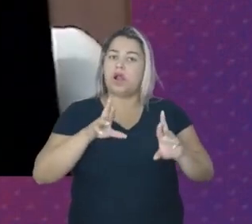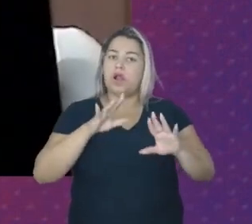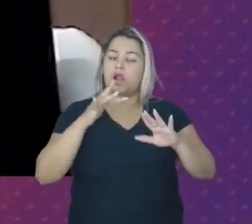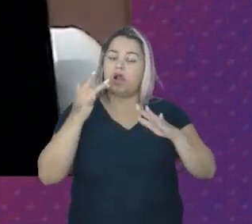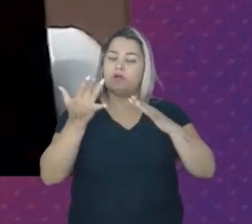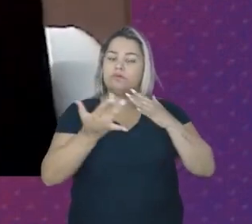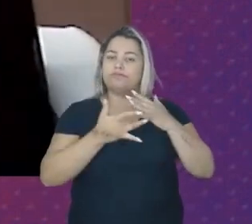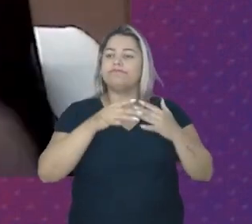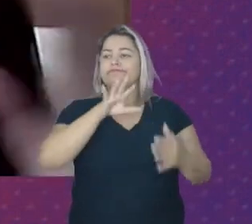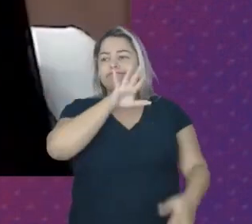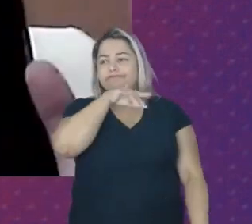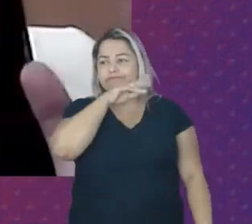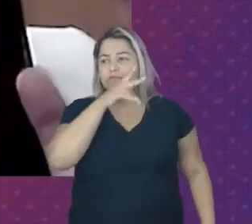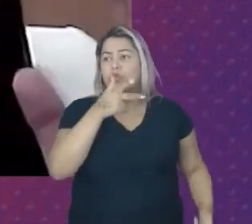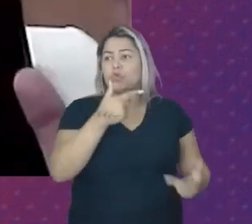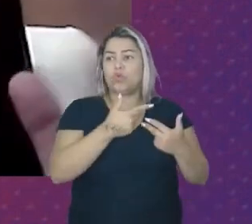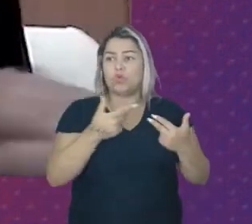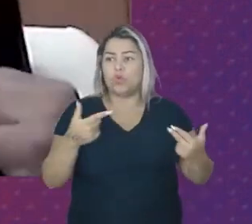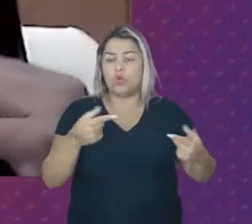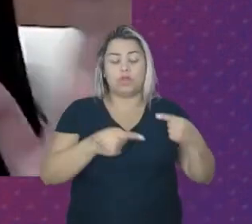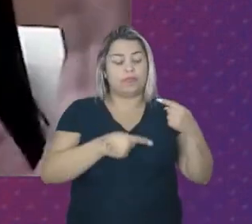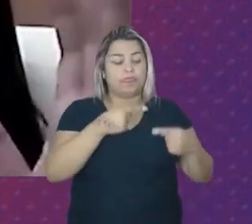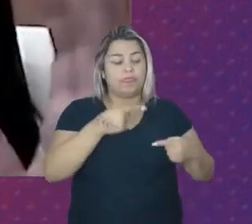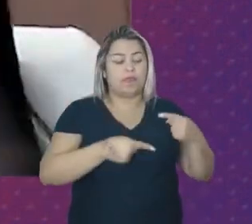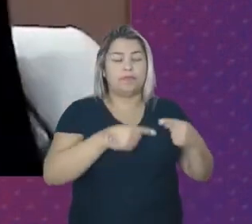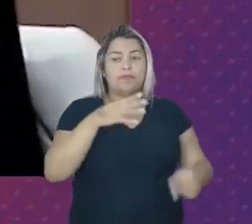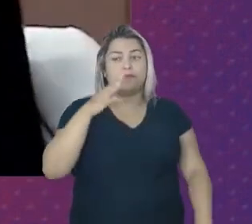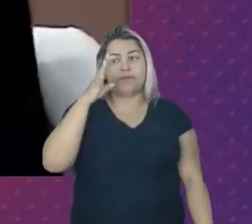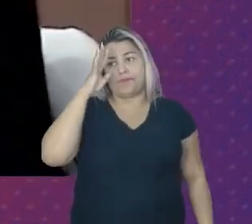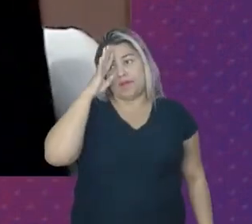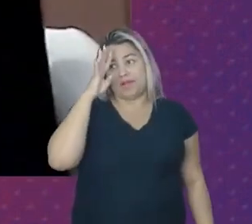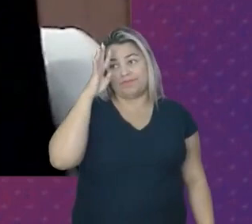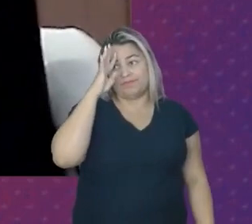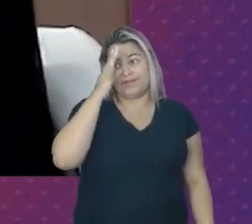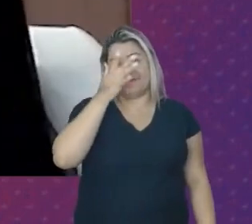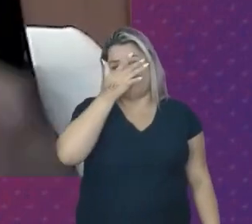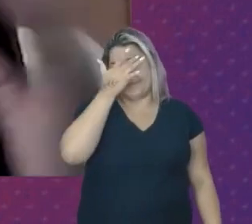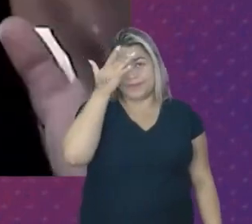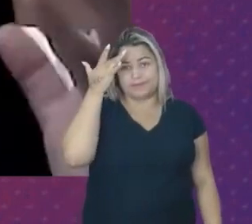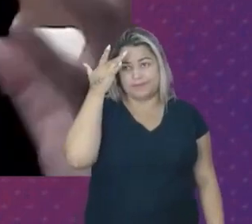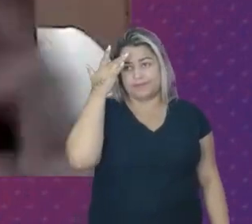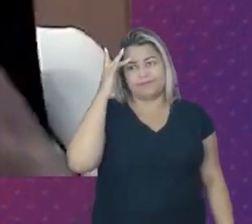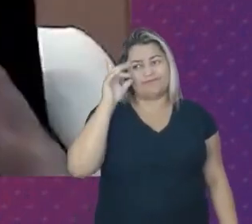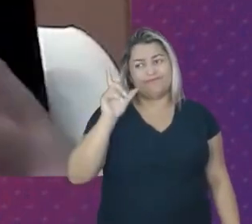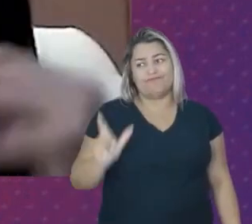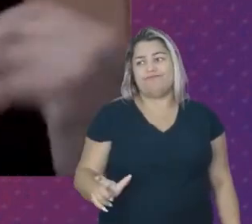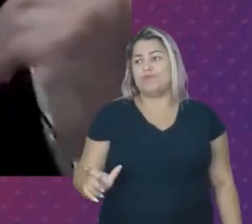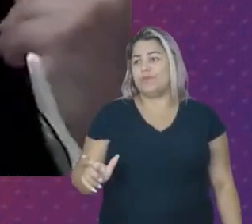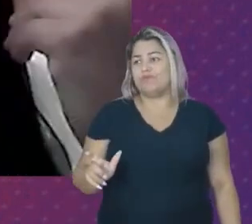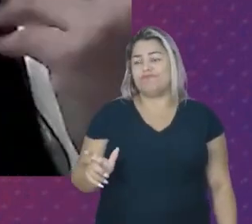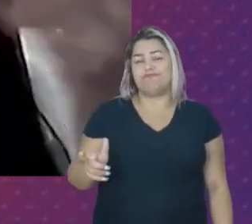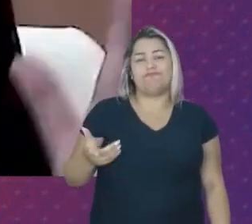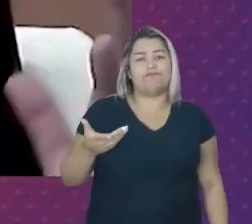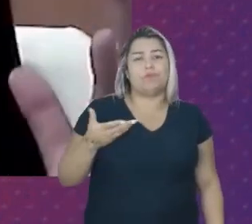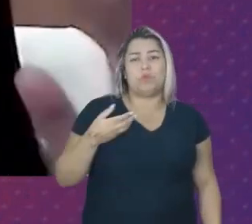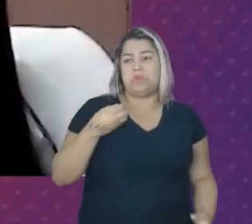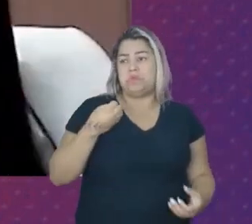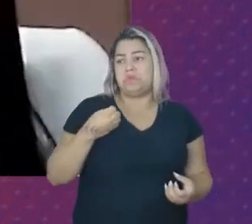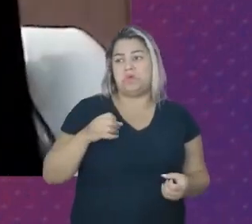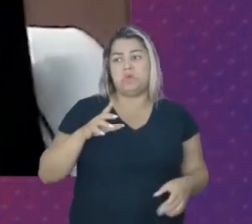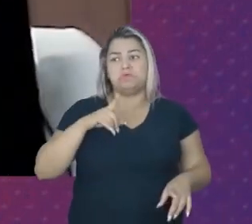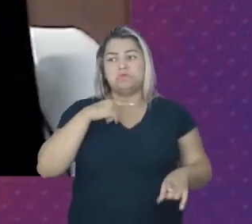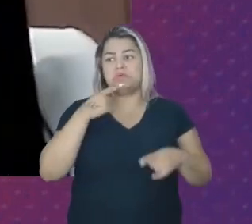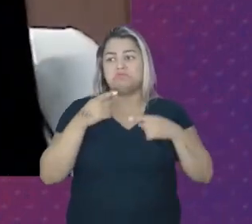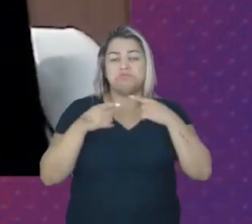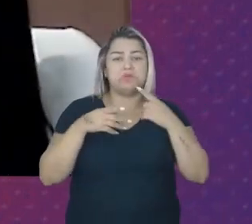a pior coisa que existe é um político quarta-feira, aquele que não fede nem cheira, que ninguém liga